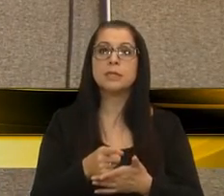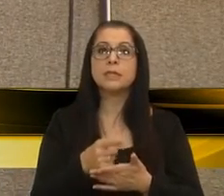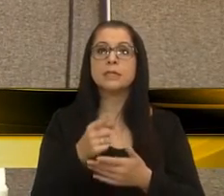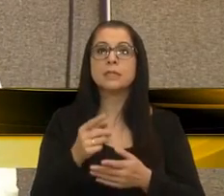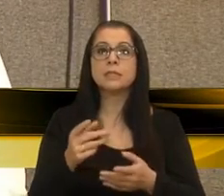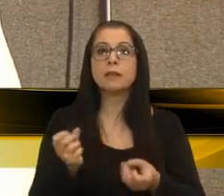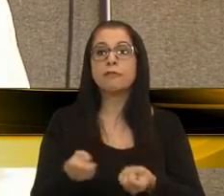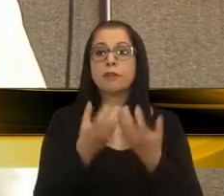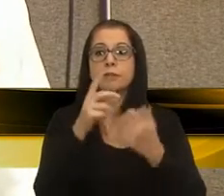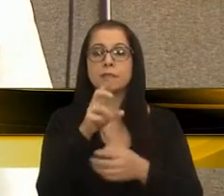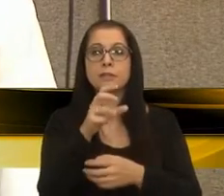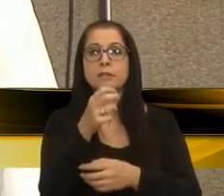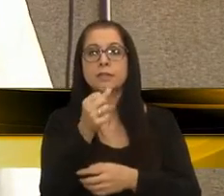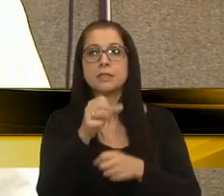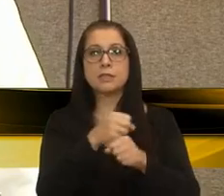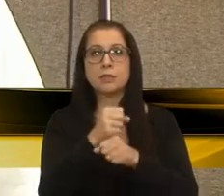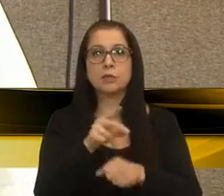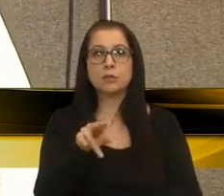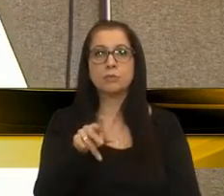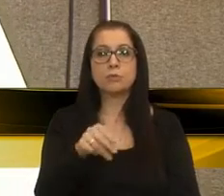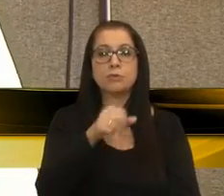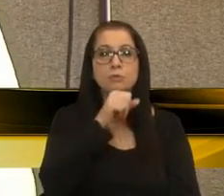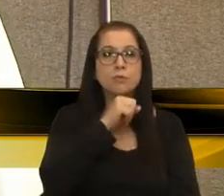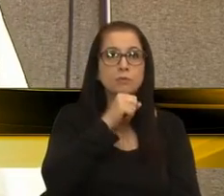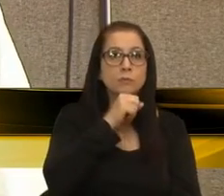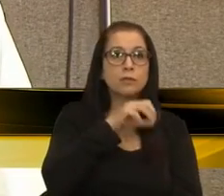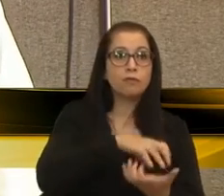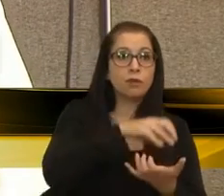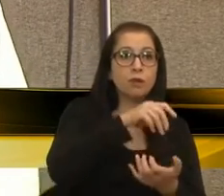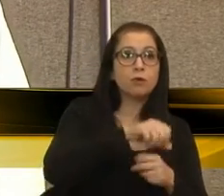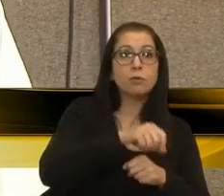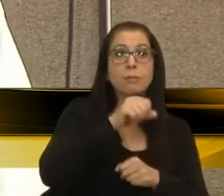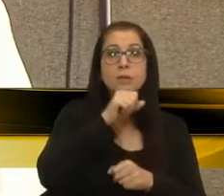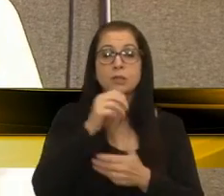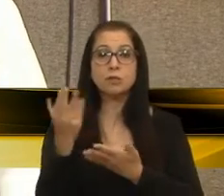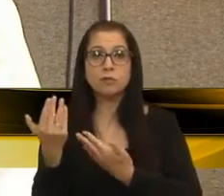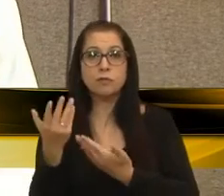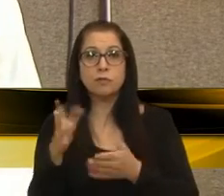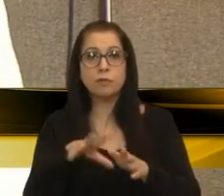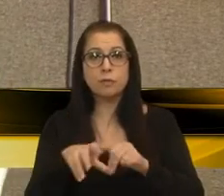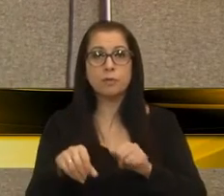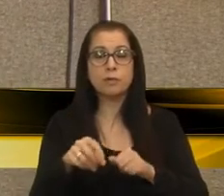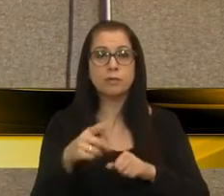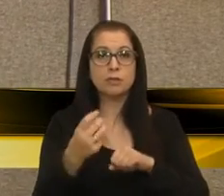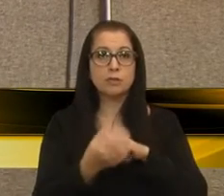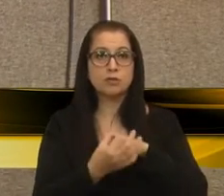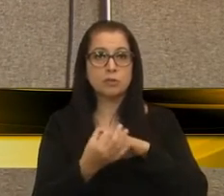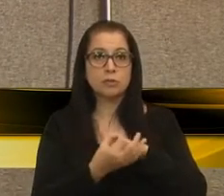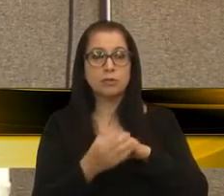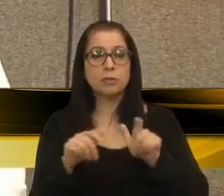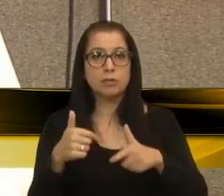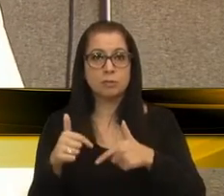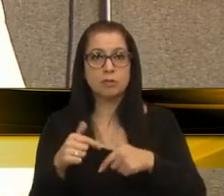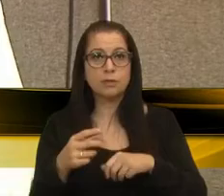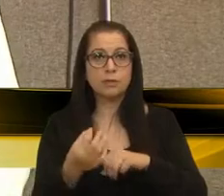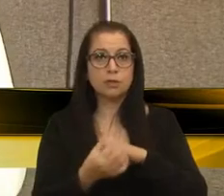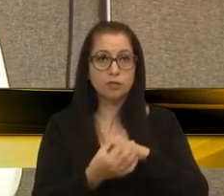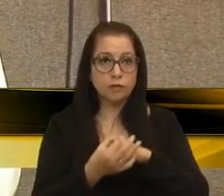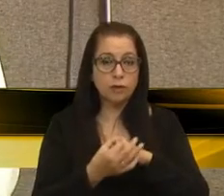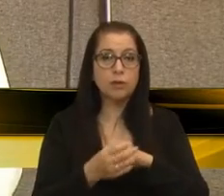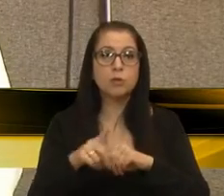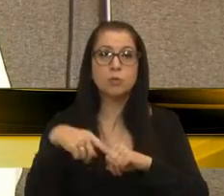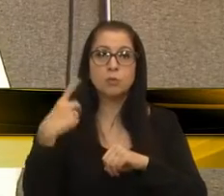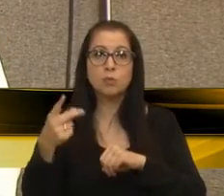anos. Tenho 2 irmãos meus, um mais velho e um mais novo, que hoje são formados em Direito, um exerce o trabalho de advogado,